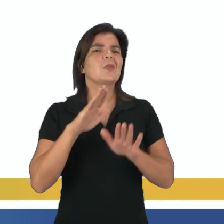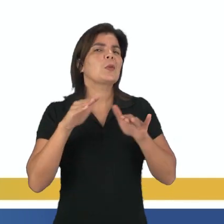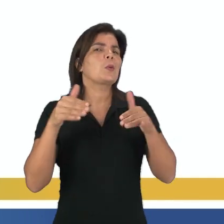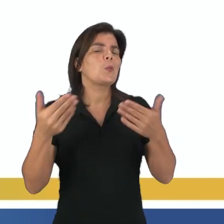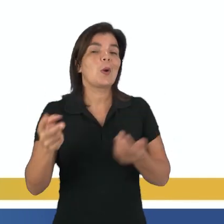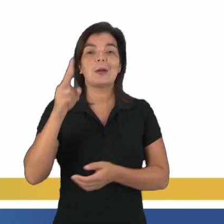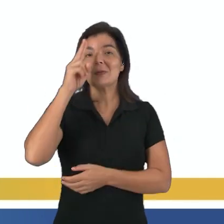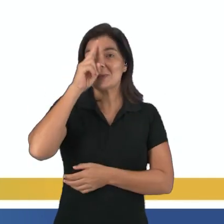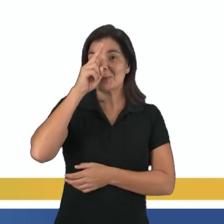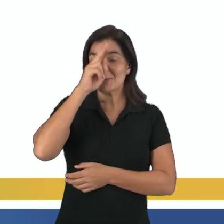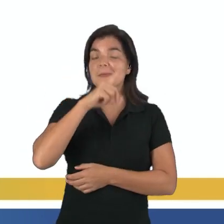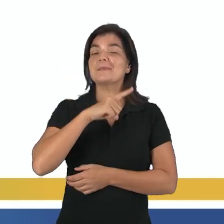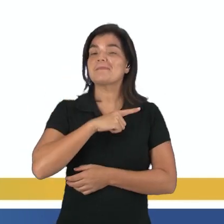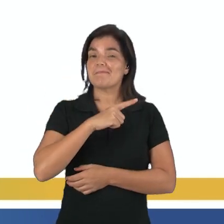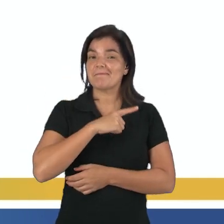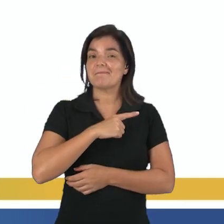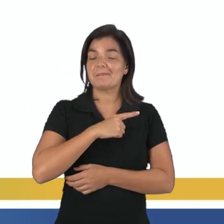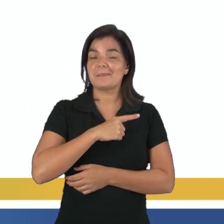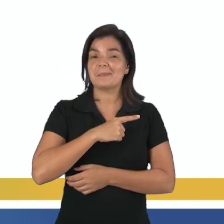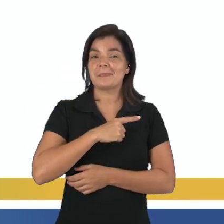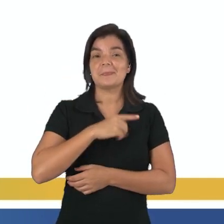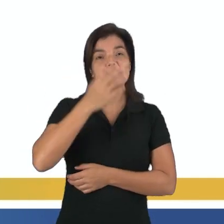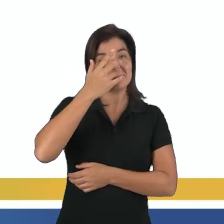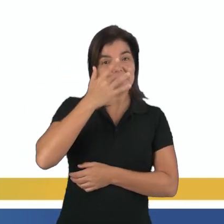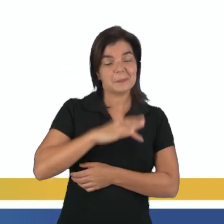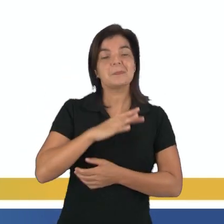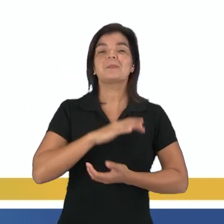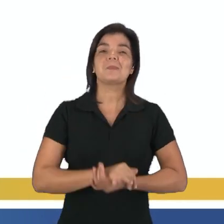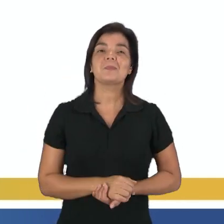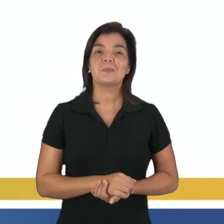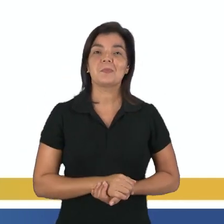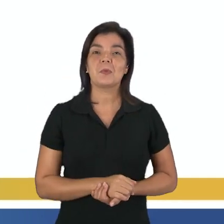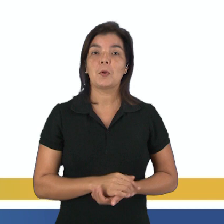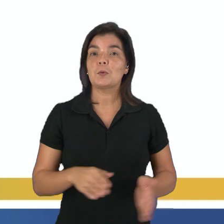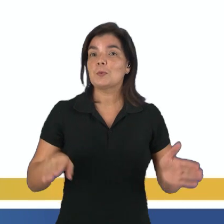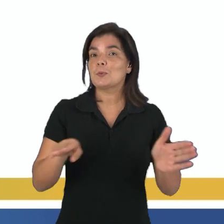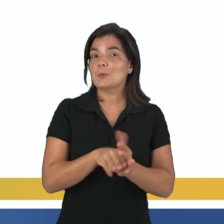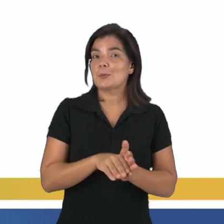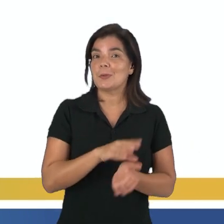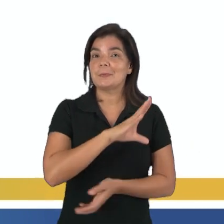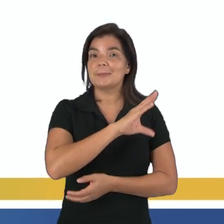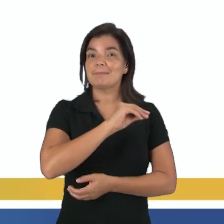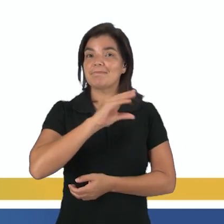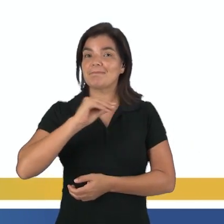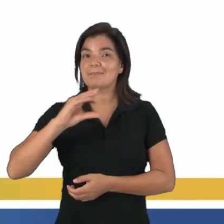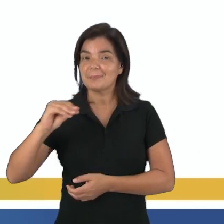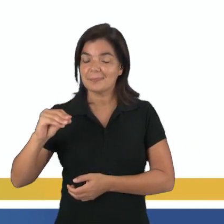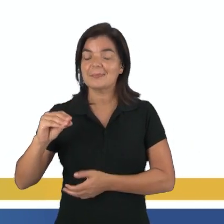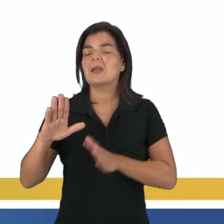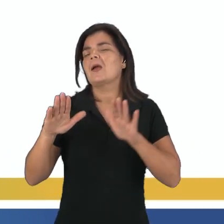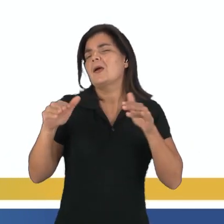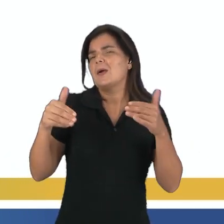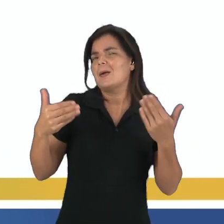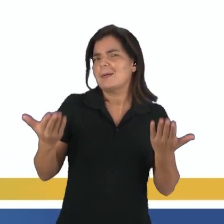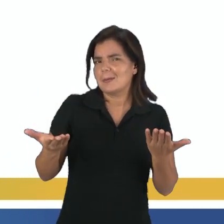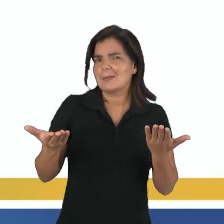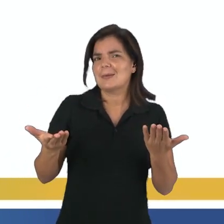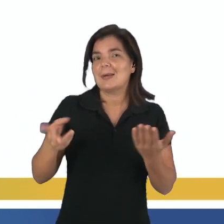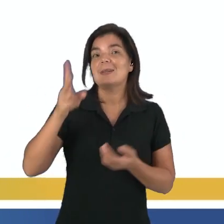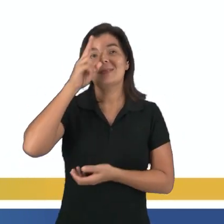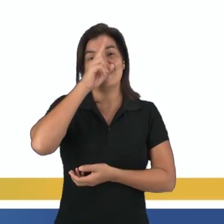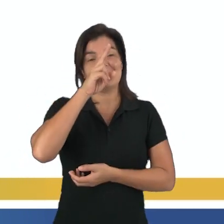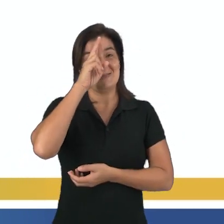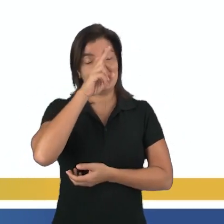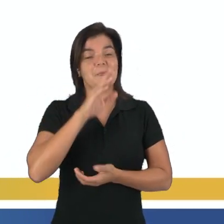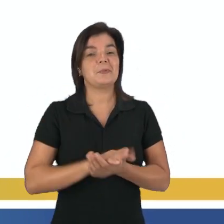suas histórias que você tem da infância? Quando chegamos na adolescência, quais são as